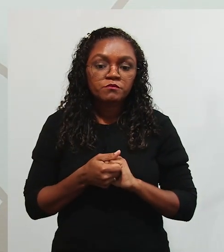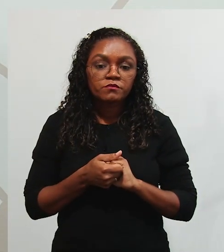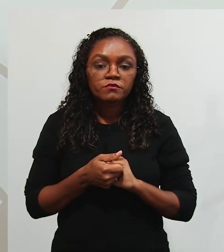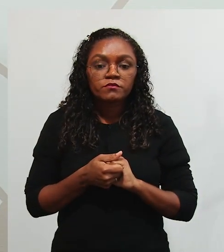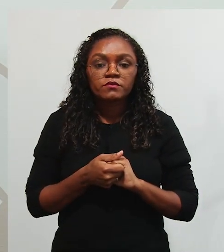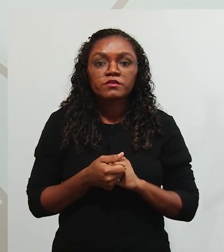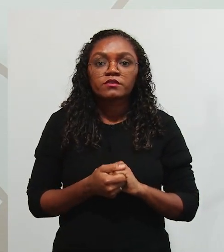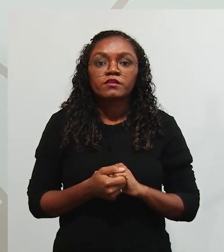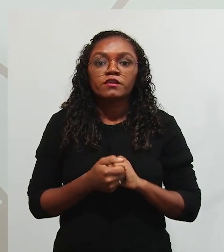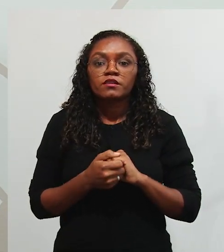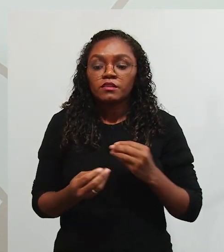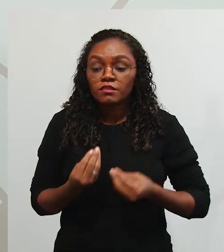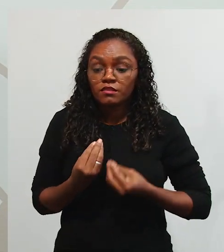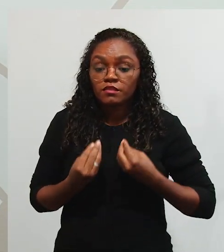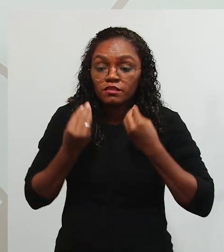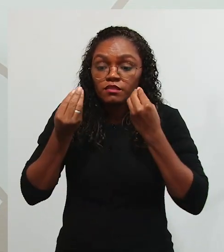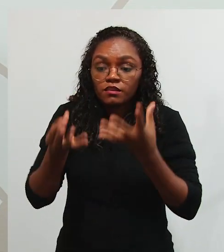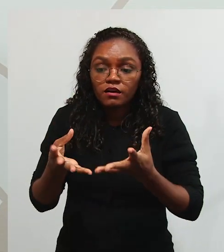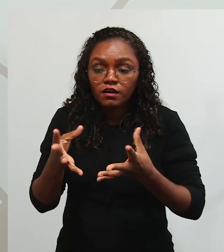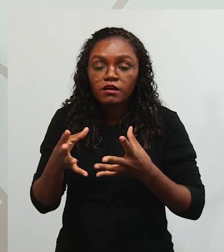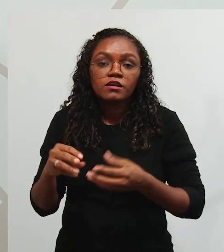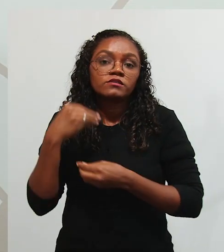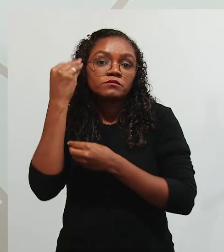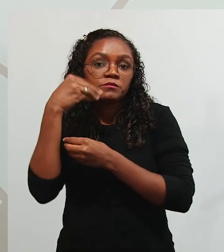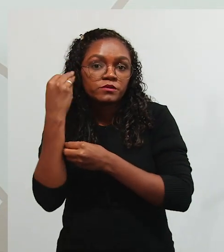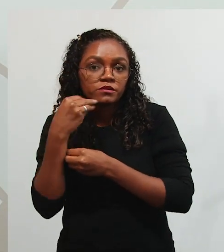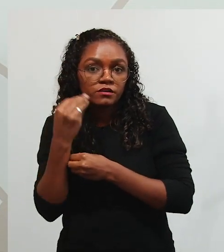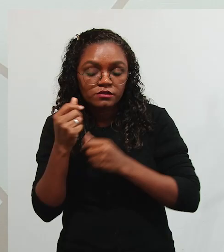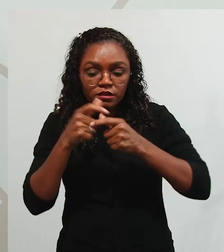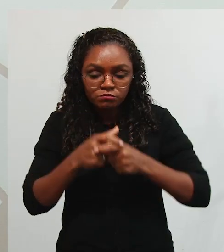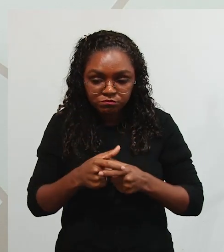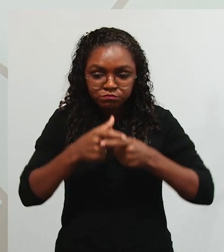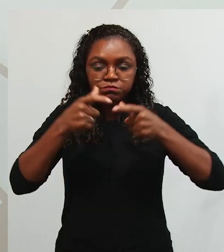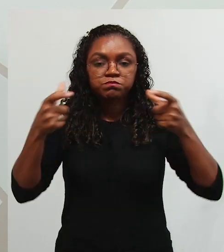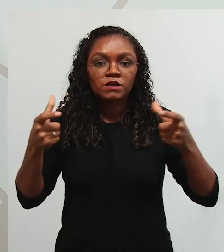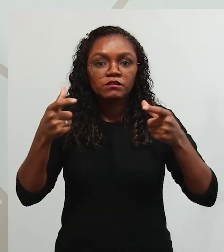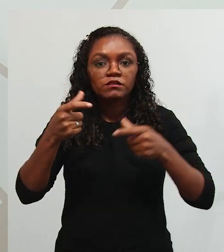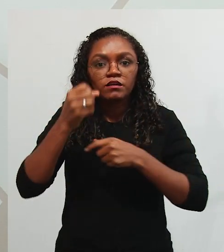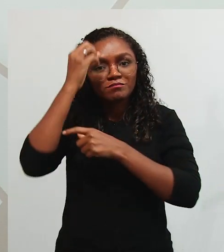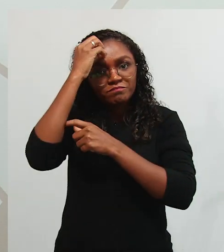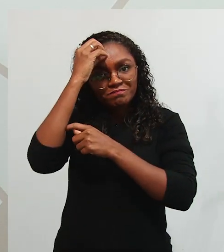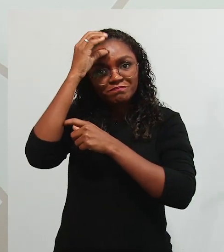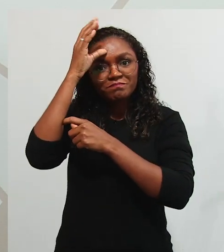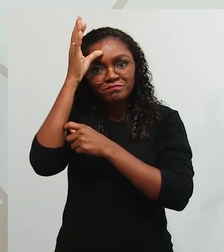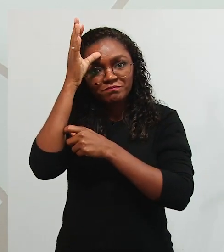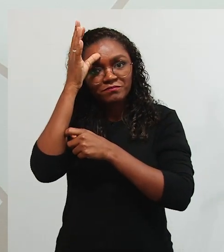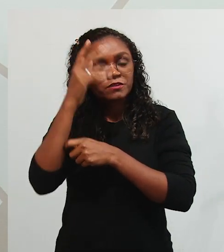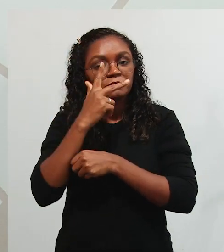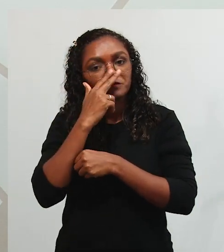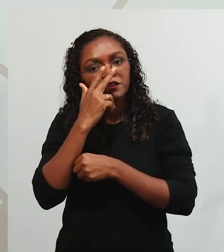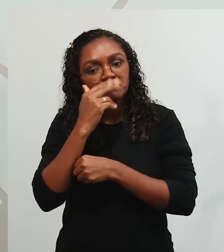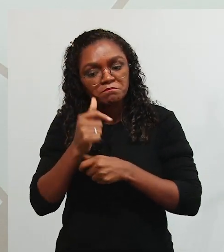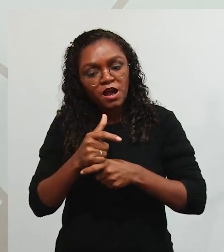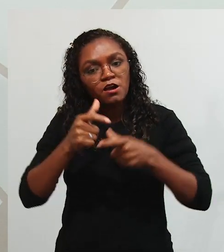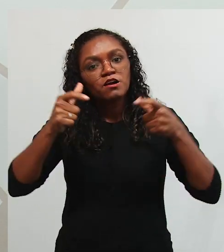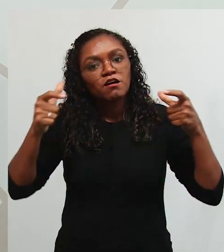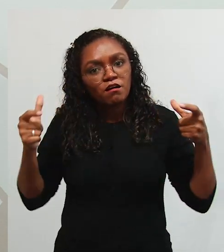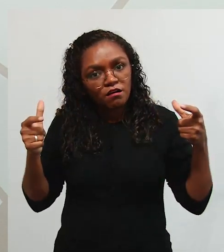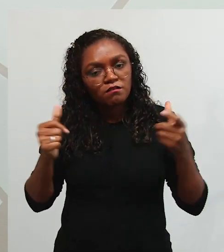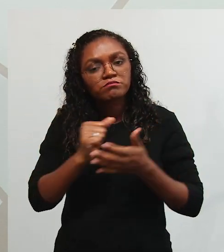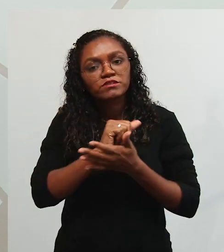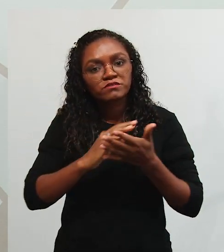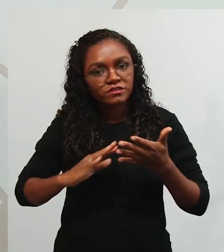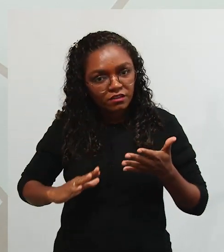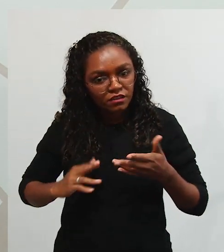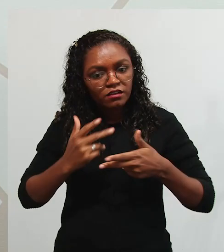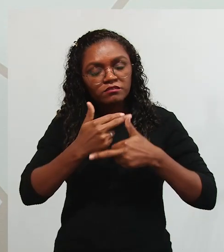gente proporciona essas experiências, digamos assim, a gente aumenta o repertório, né? A gente dá um repertório maior de atividades,